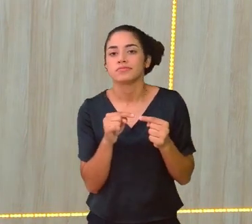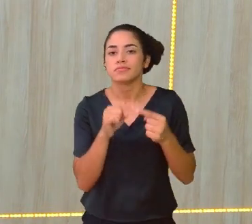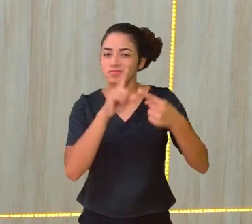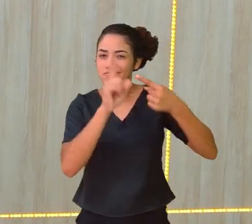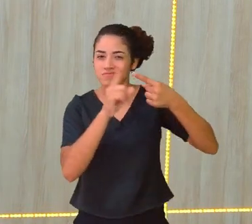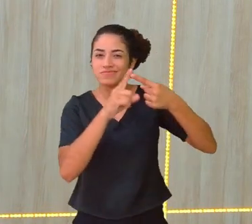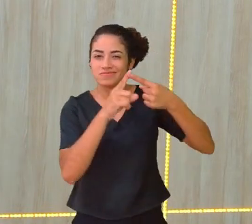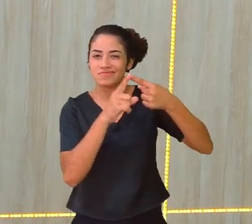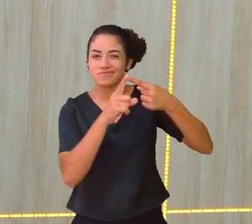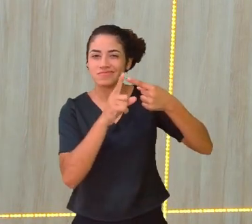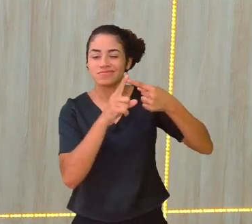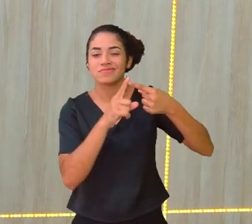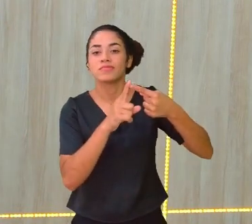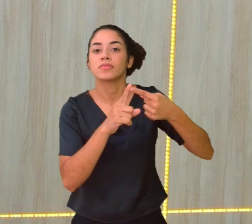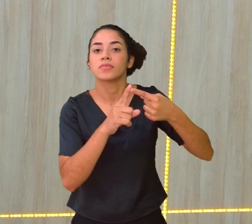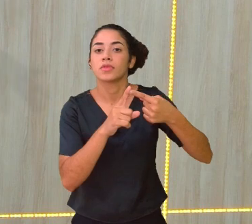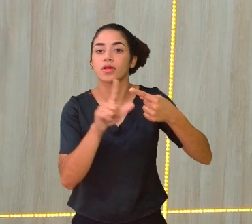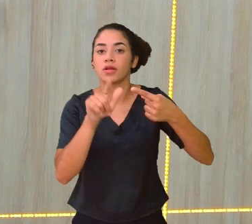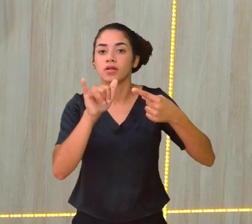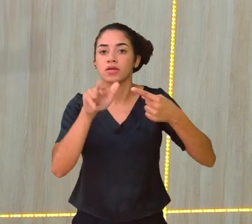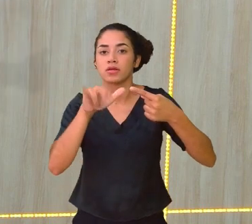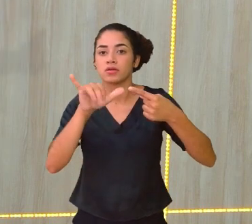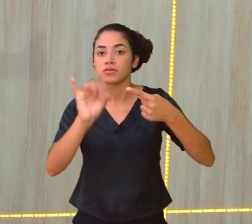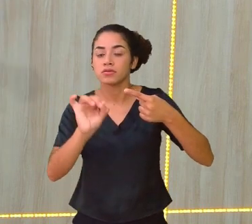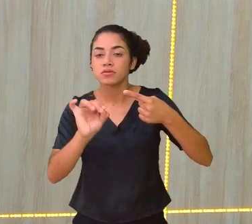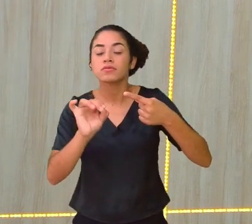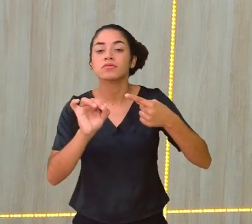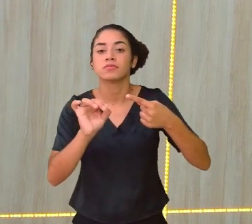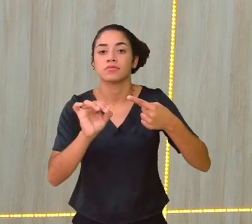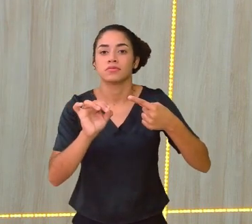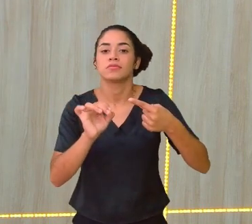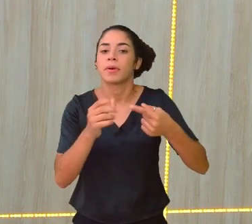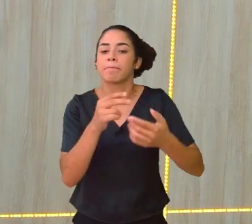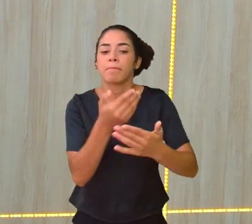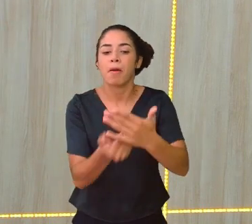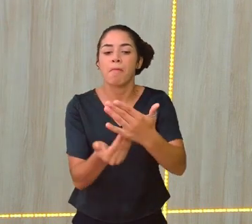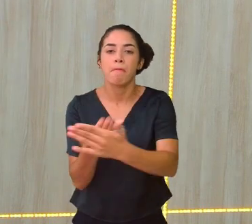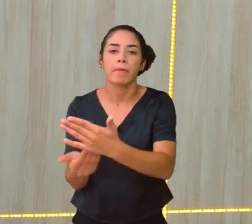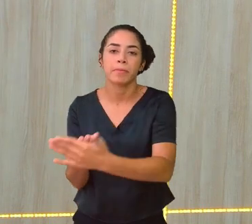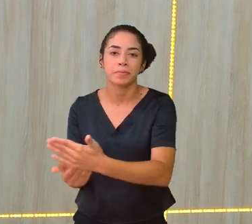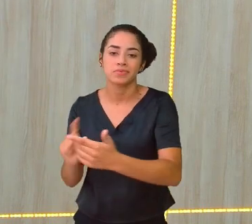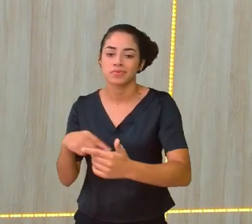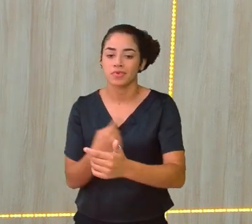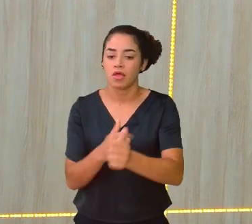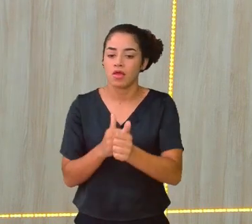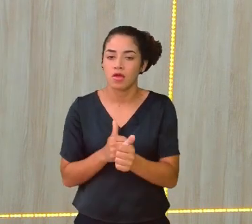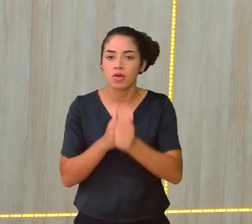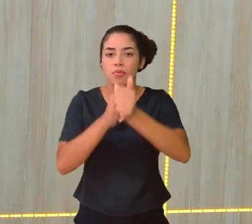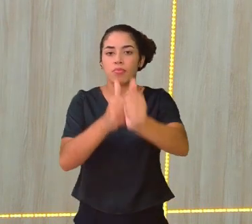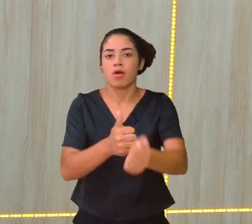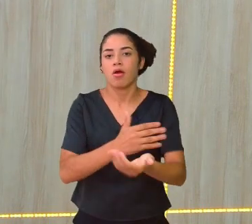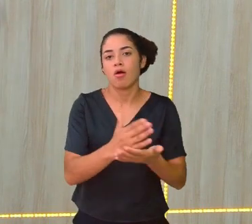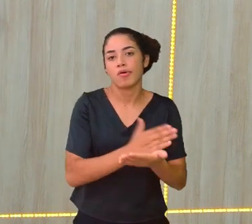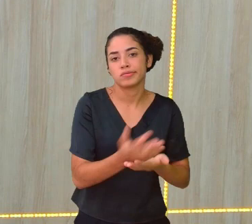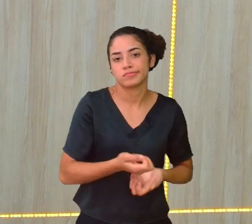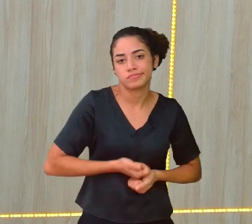lírico. E assim, perdeu-se essa prática de você acompanhar os